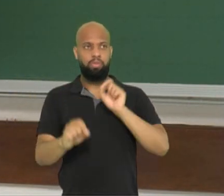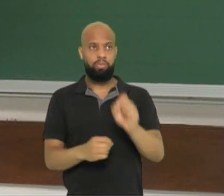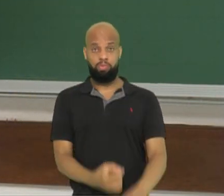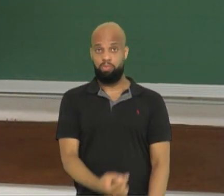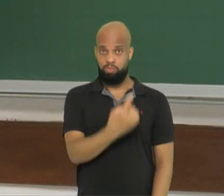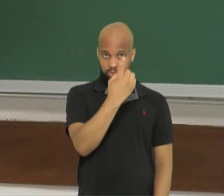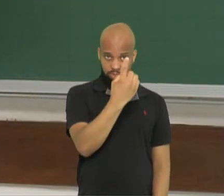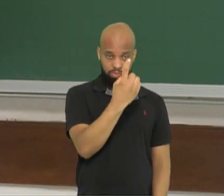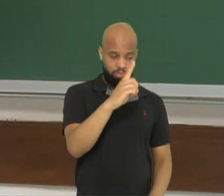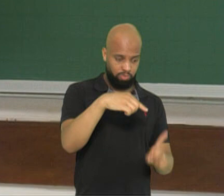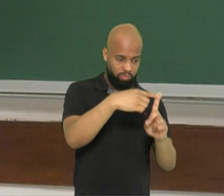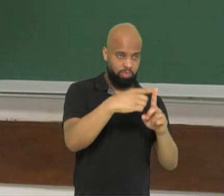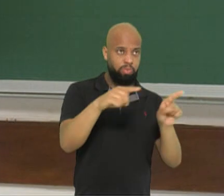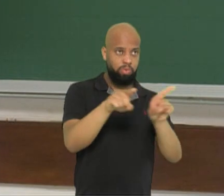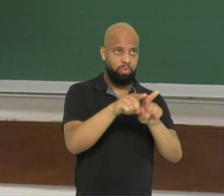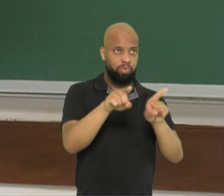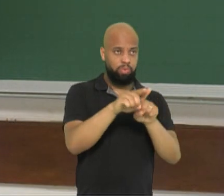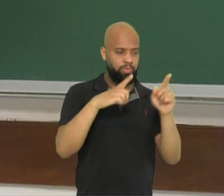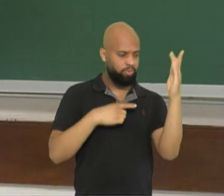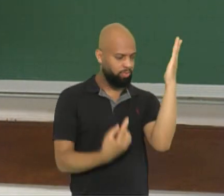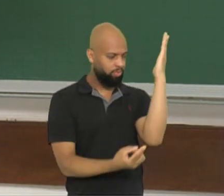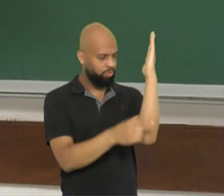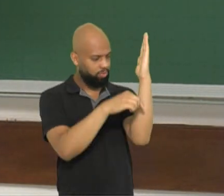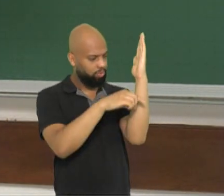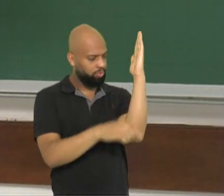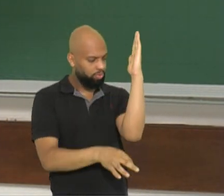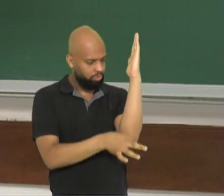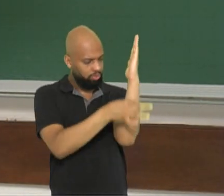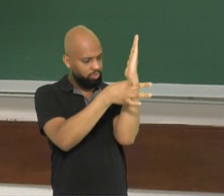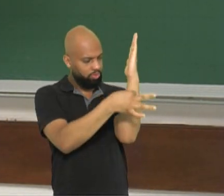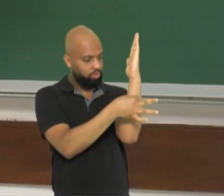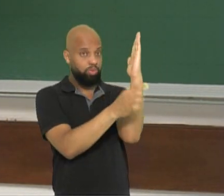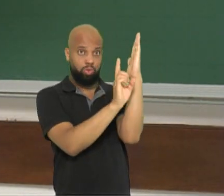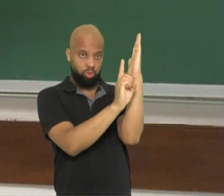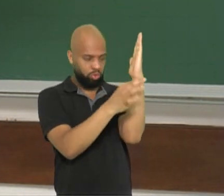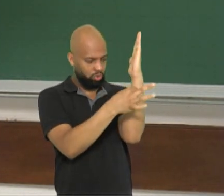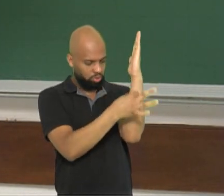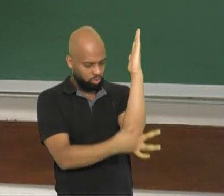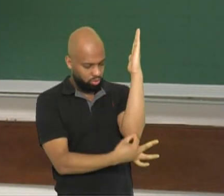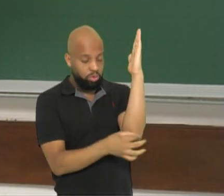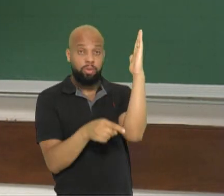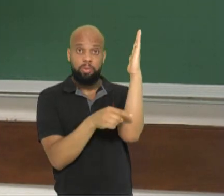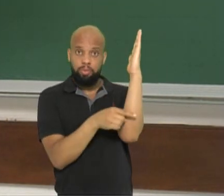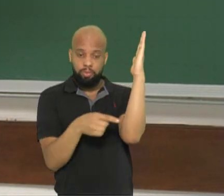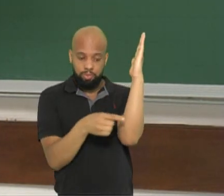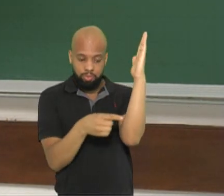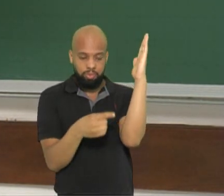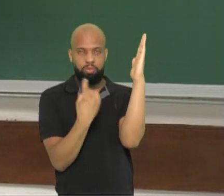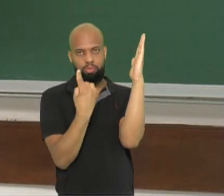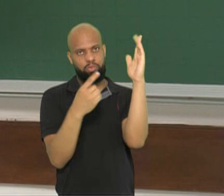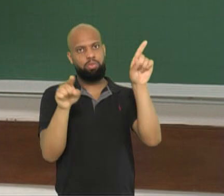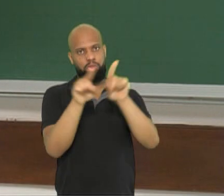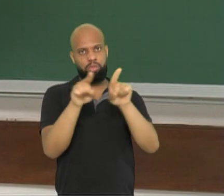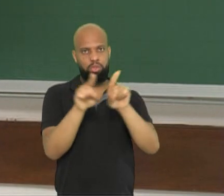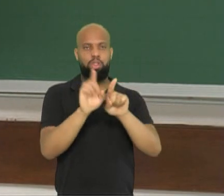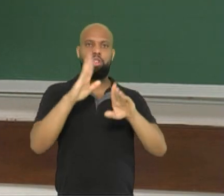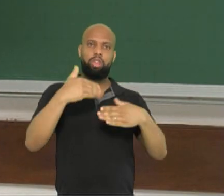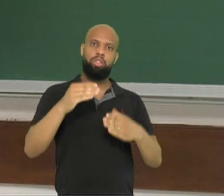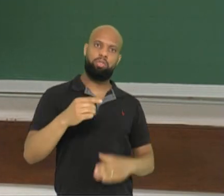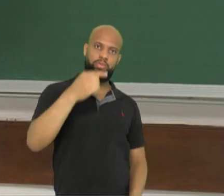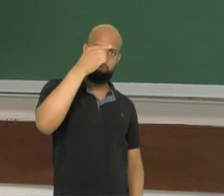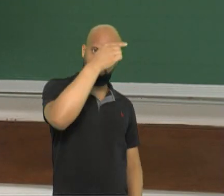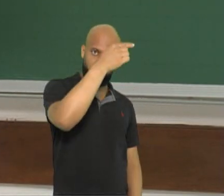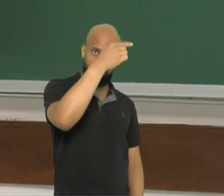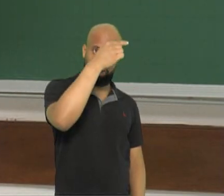positivo e 1 negativo. Então, até onde a função subiu e até onde a senoide, que é esse nome que a gente usa para a